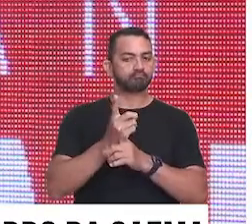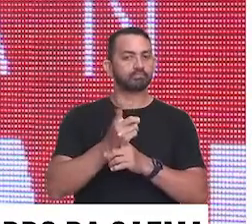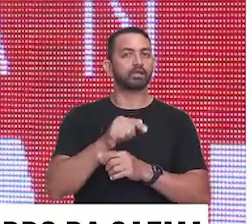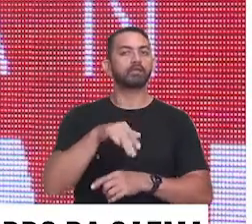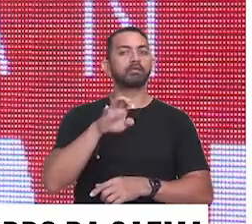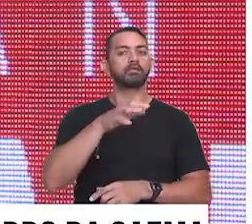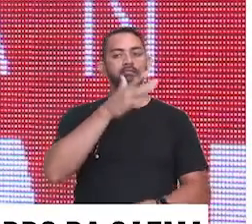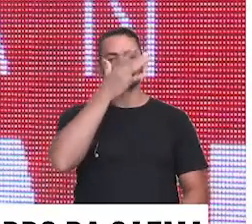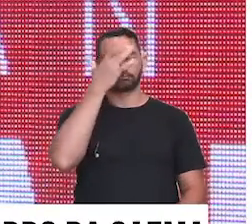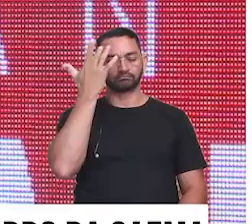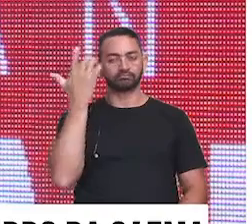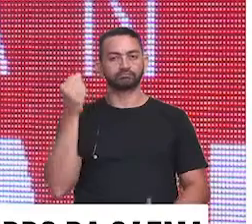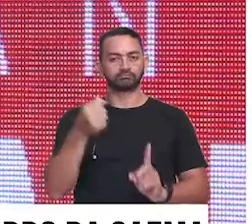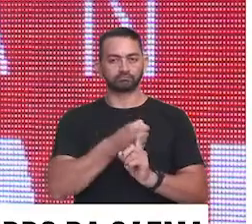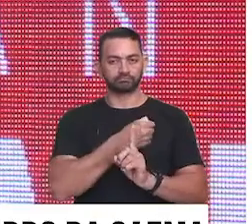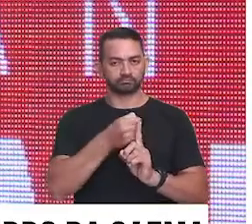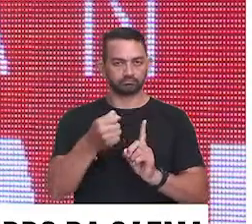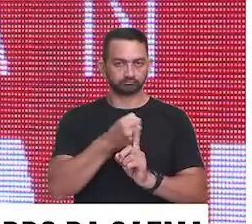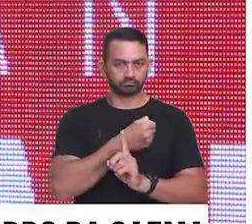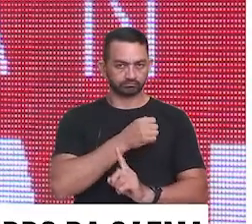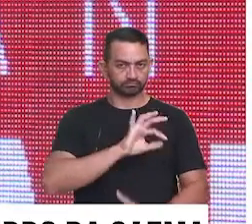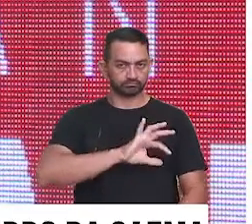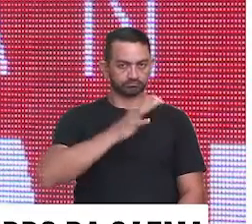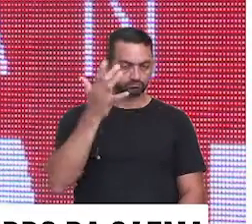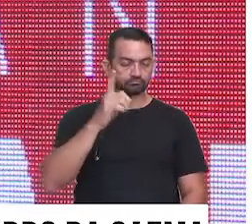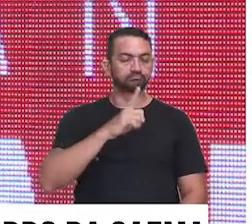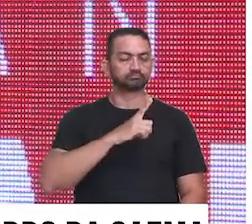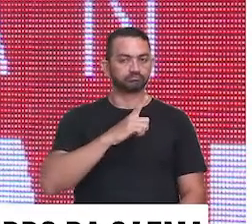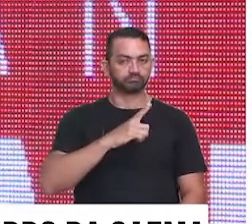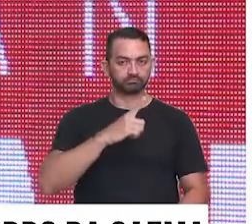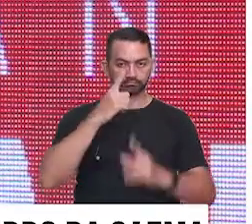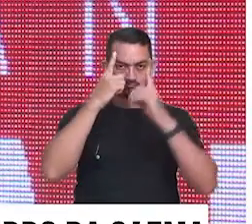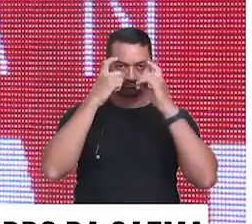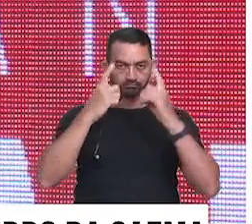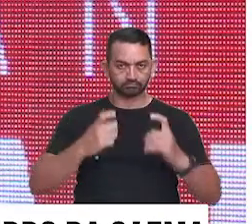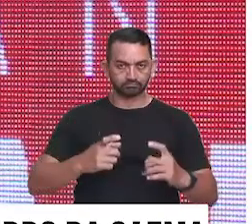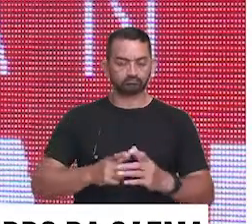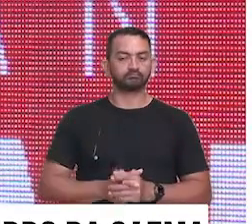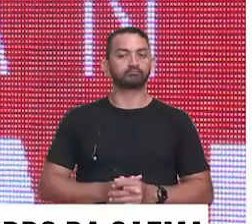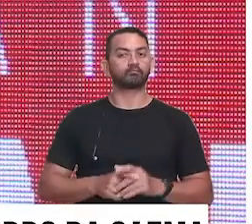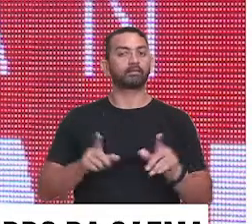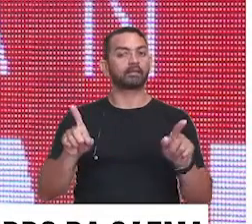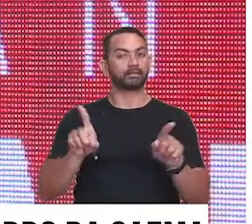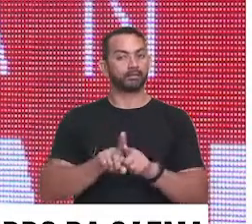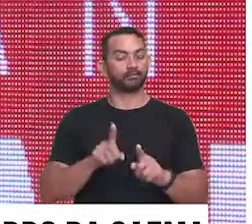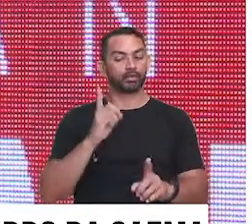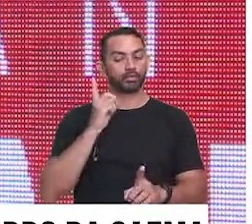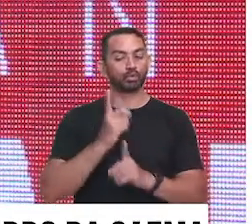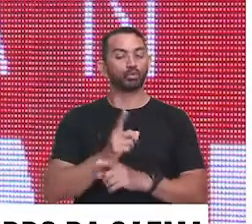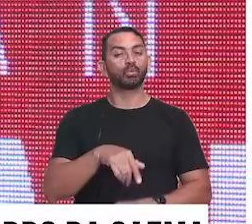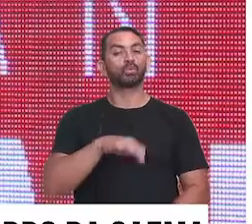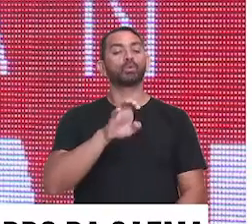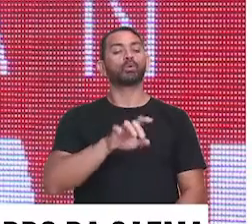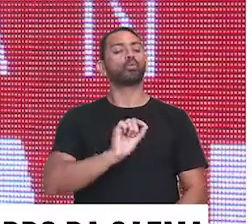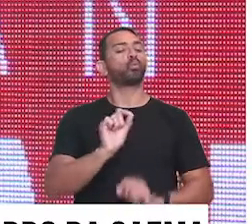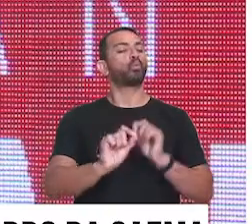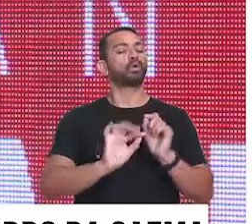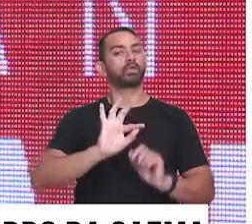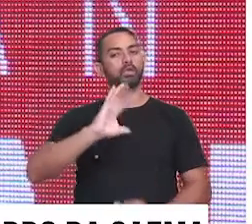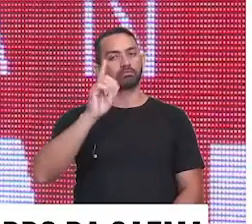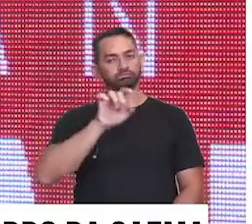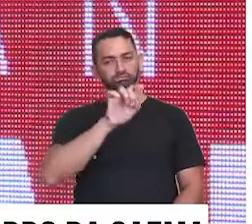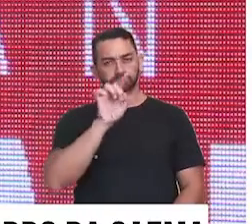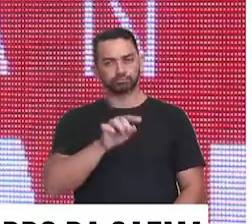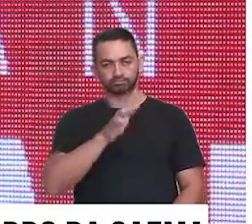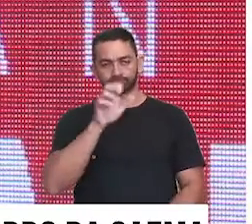tentar identificar quem são esses agressores nessas situações extremamente violentas e também para tentar descobrir o